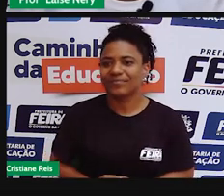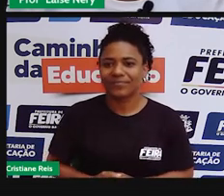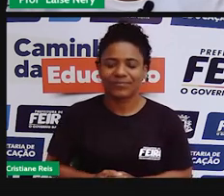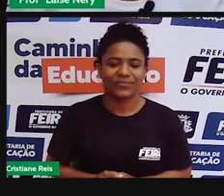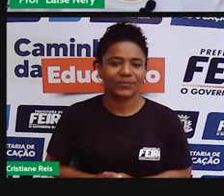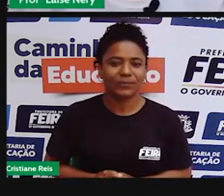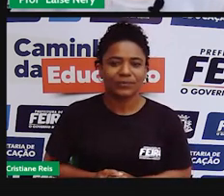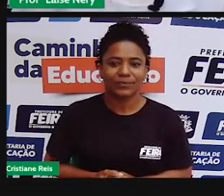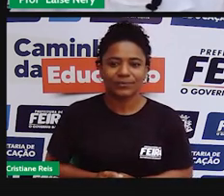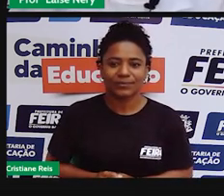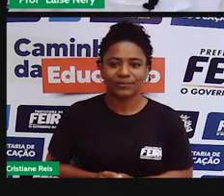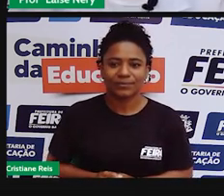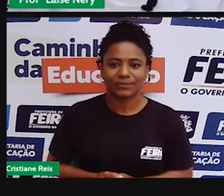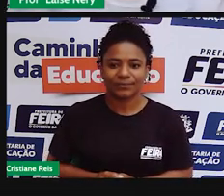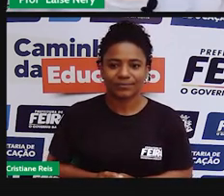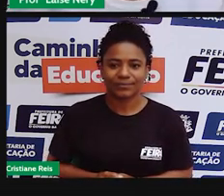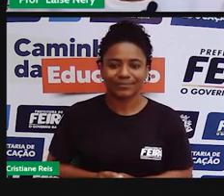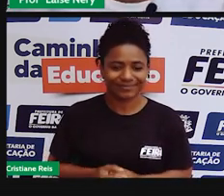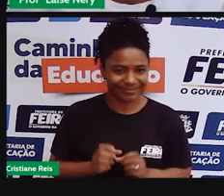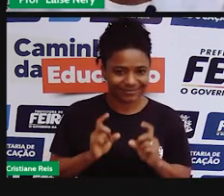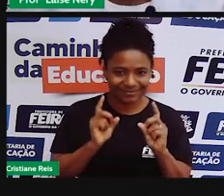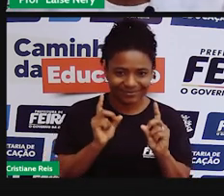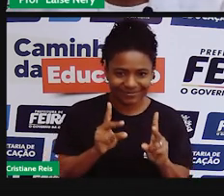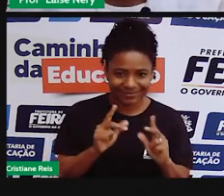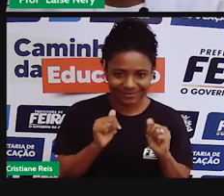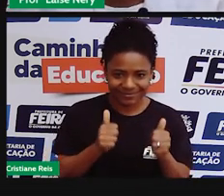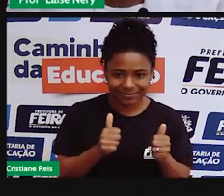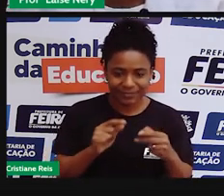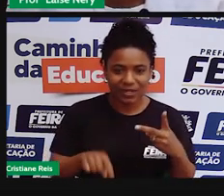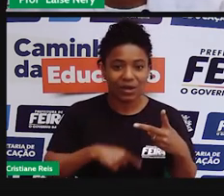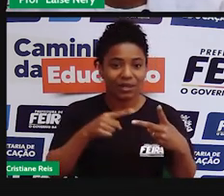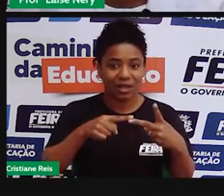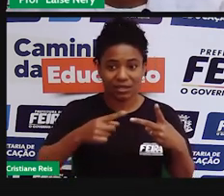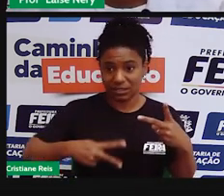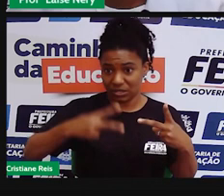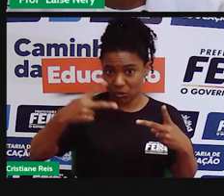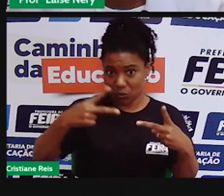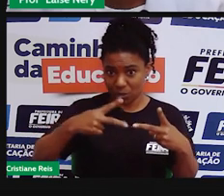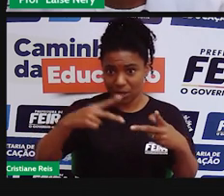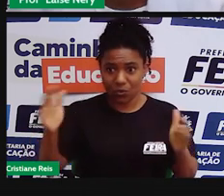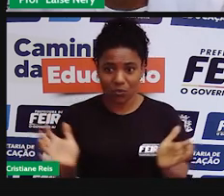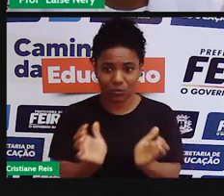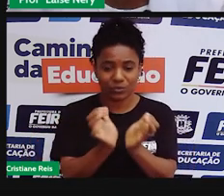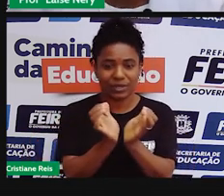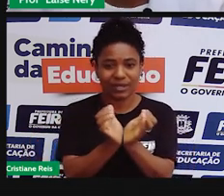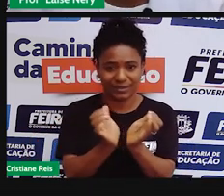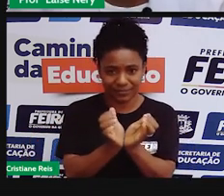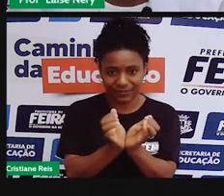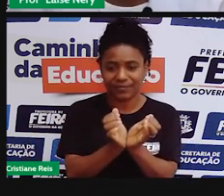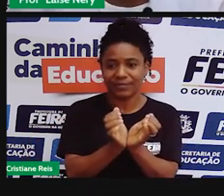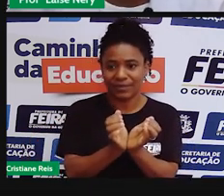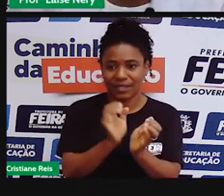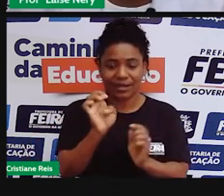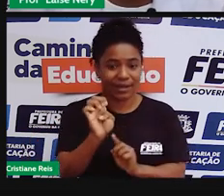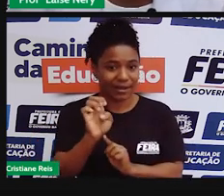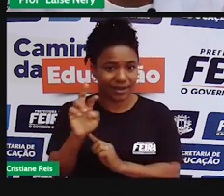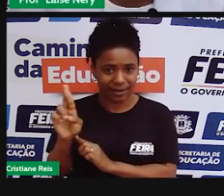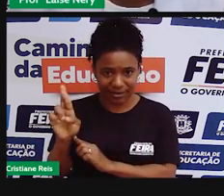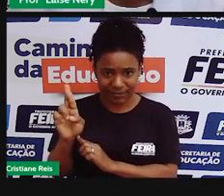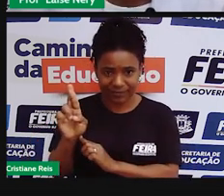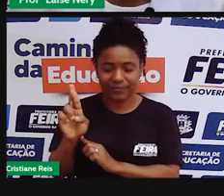e na segunda conjugação são os verbos terminados em